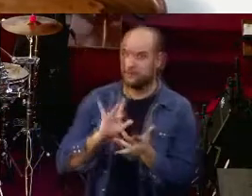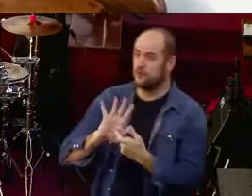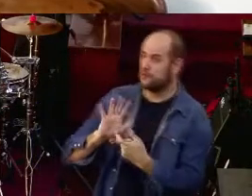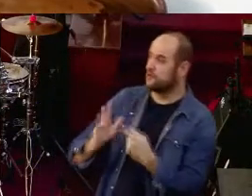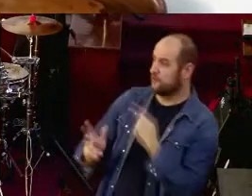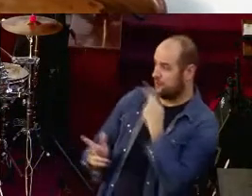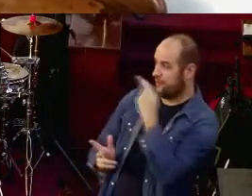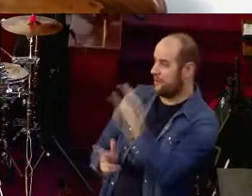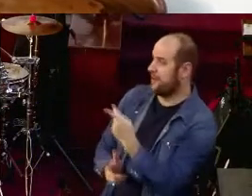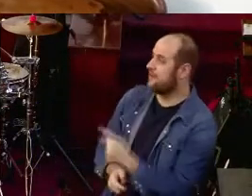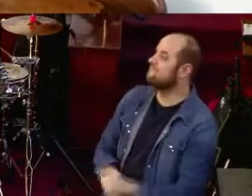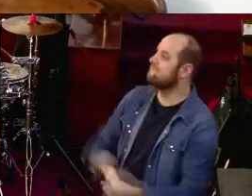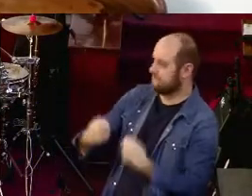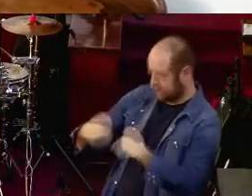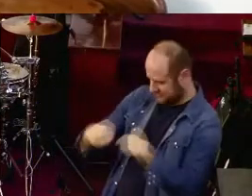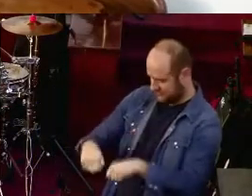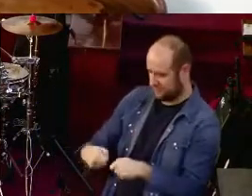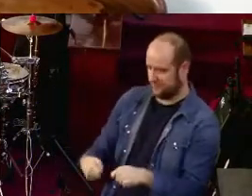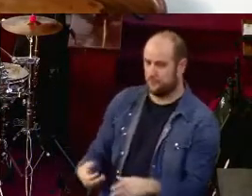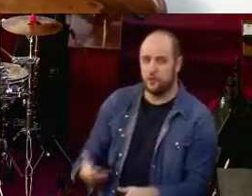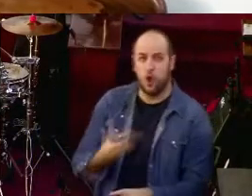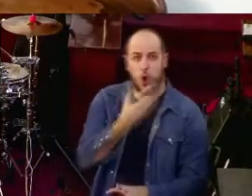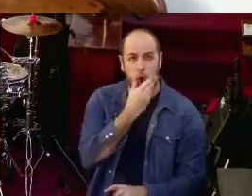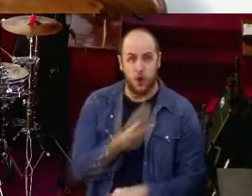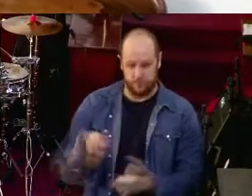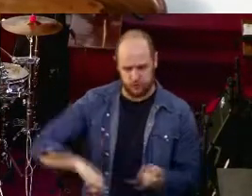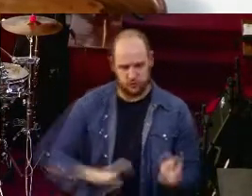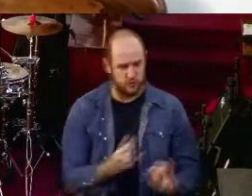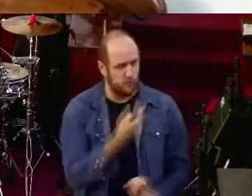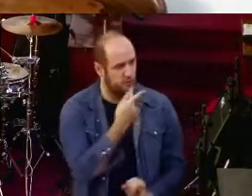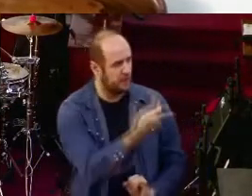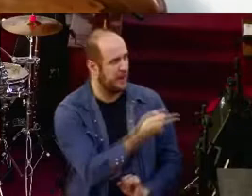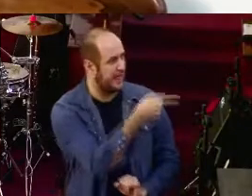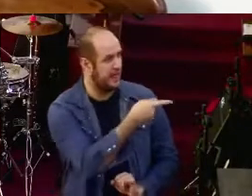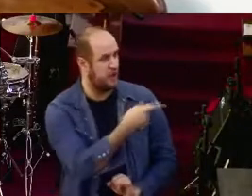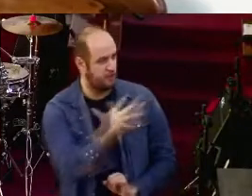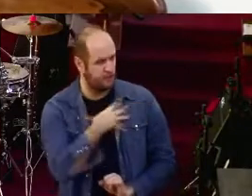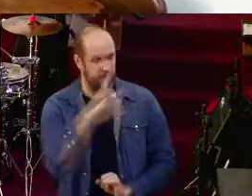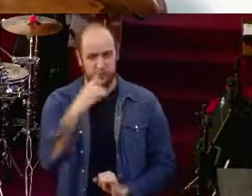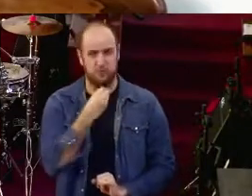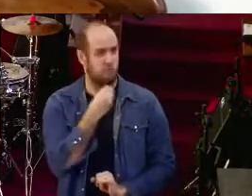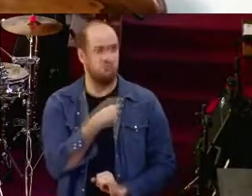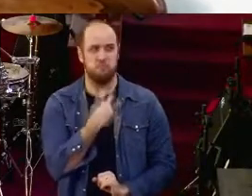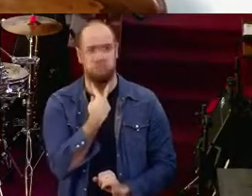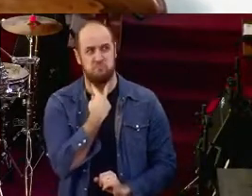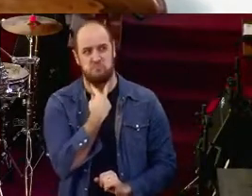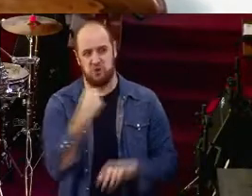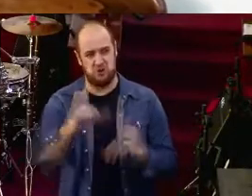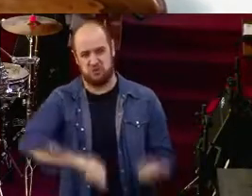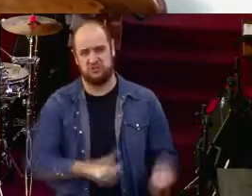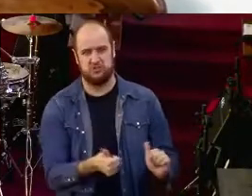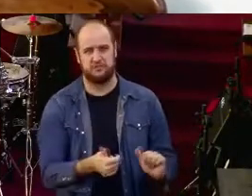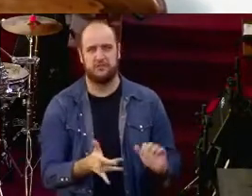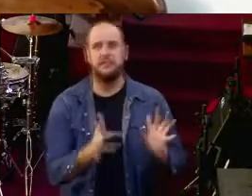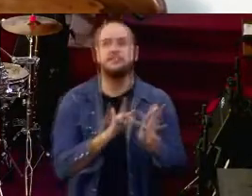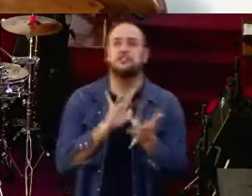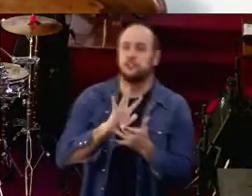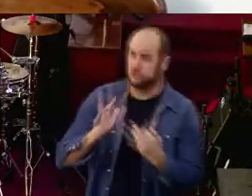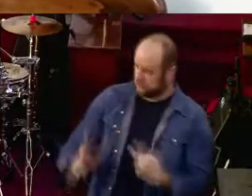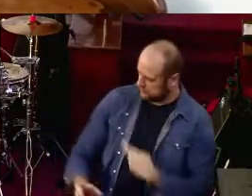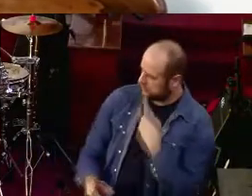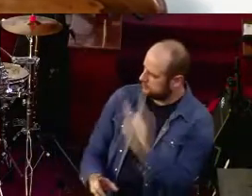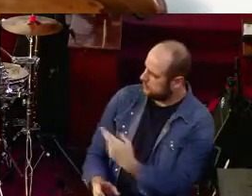não pode ser batizado. Jesus dizia, o Filho de Deus sem pecado é batizado para se identificar com